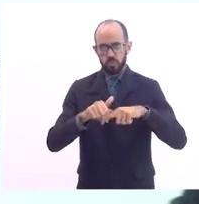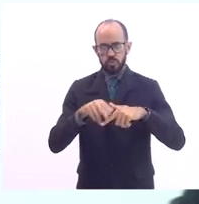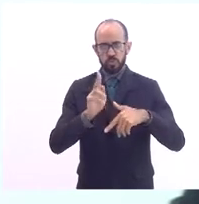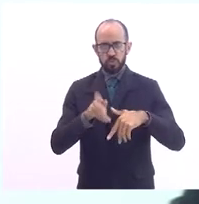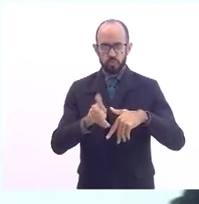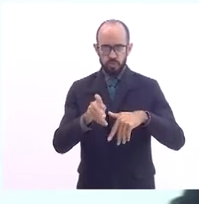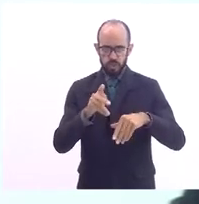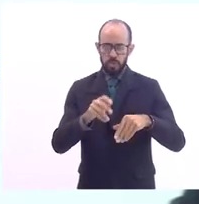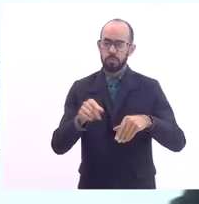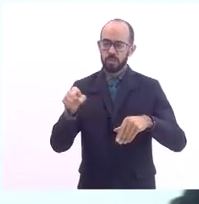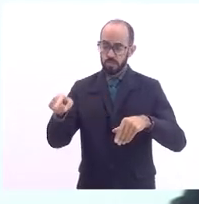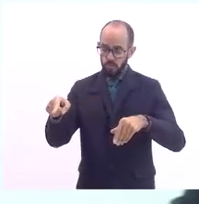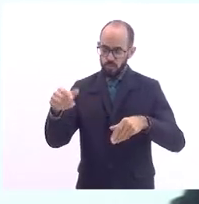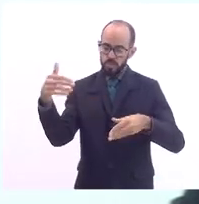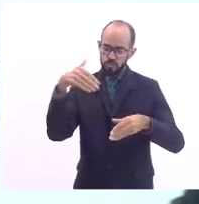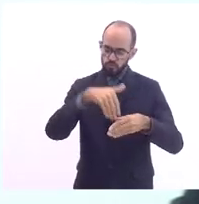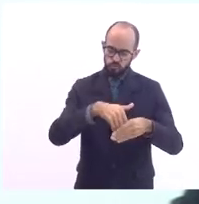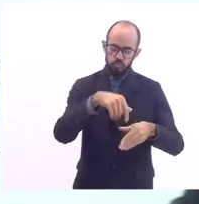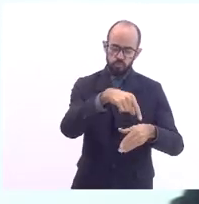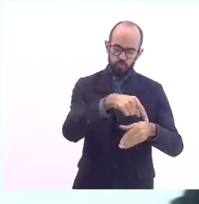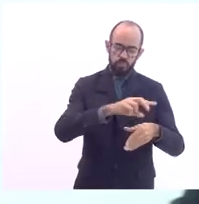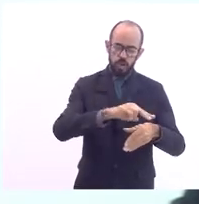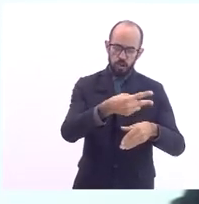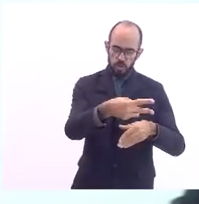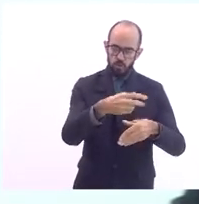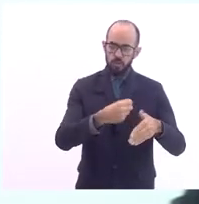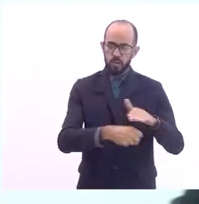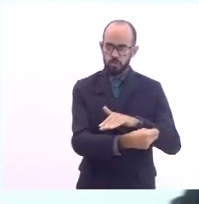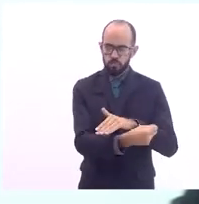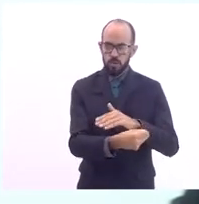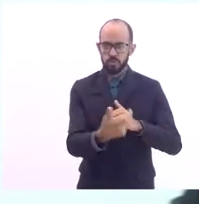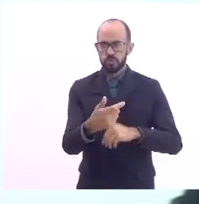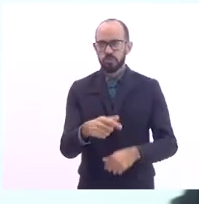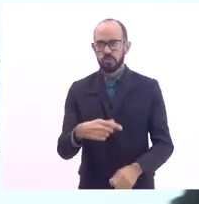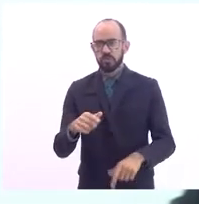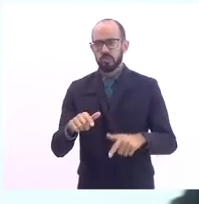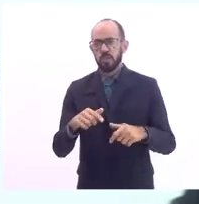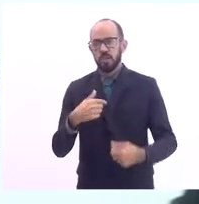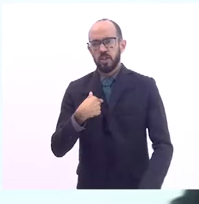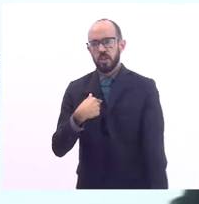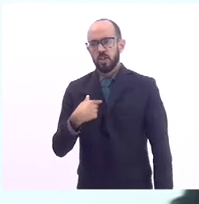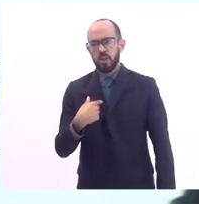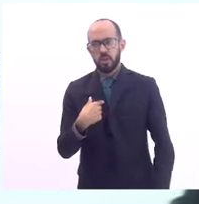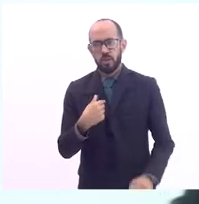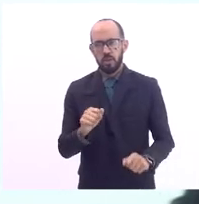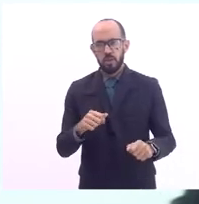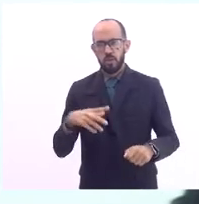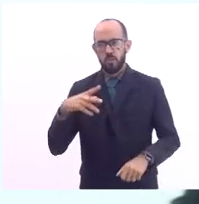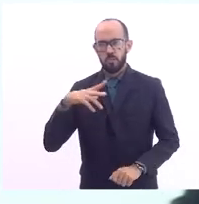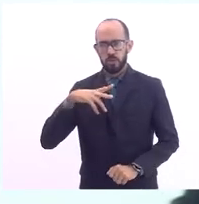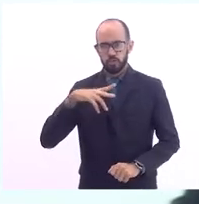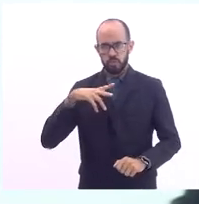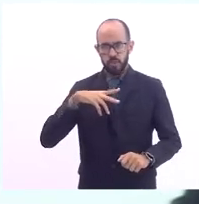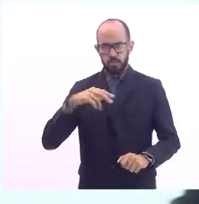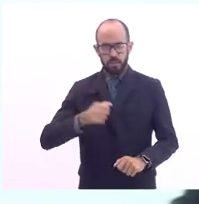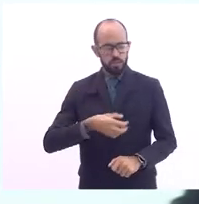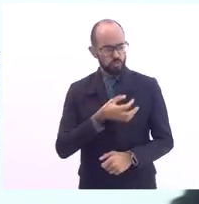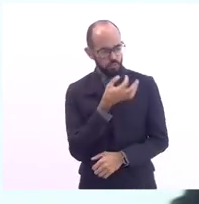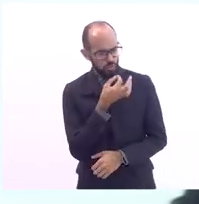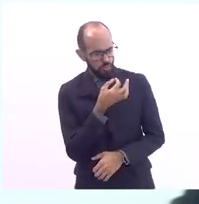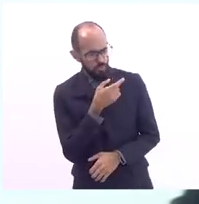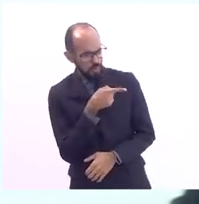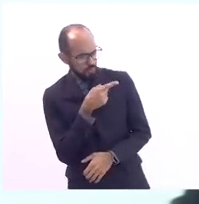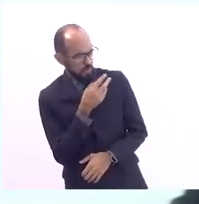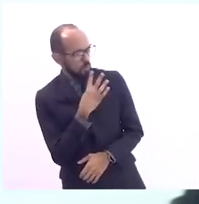às urnas renovar os seus mandatos. Não é simples atividade parlamentar nenhuma. Eu, pessoalmente, só conheço aqui de alguma intimidade